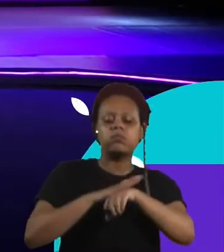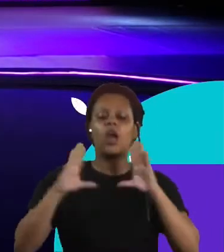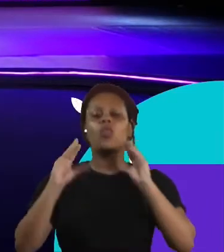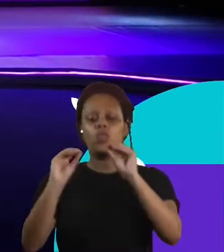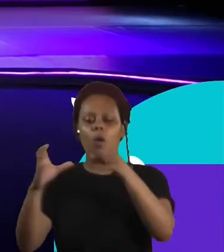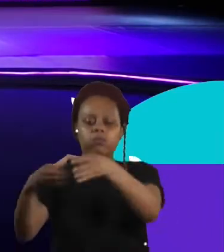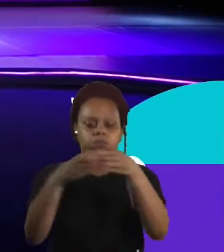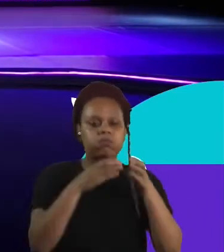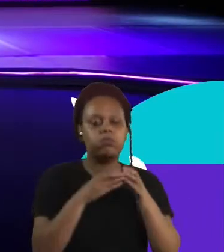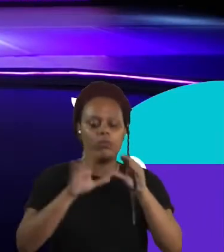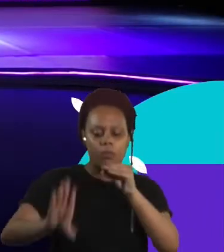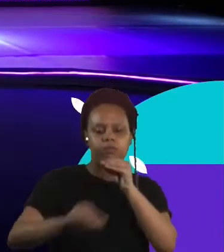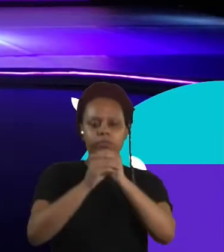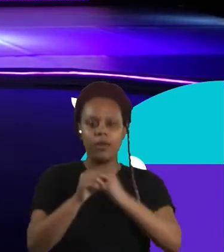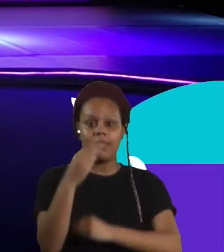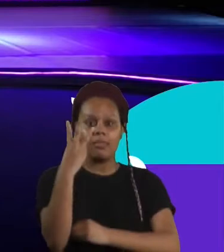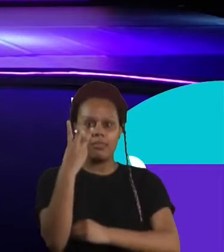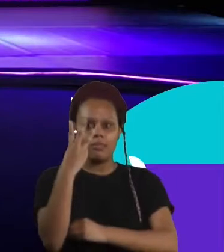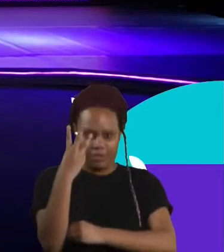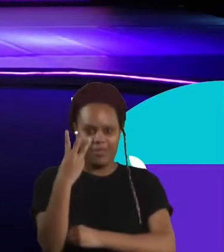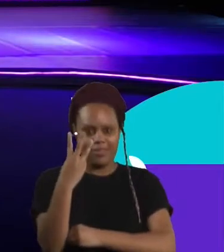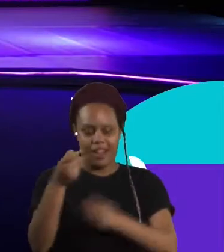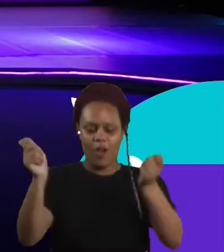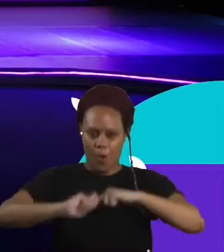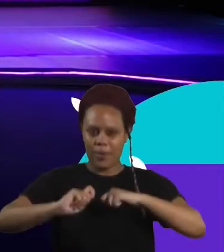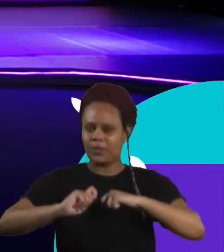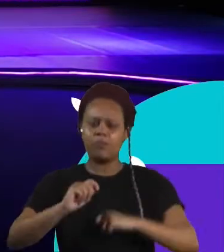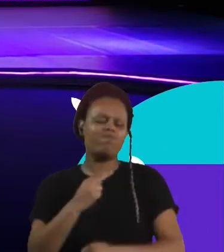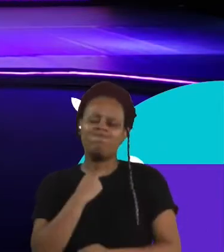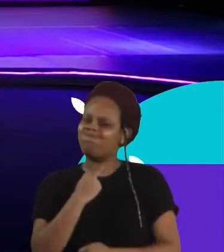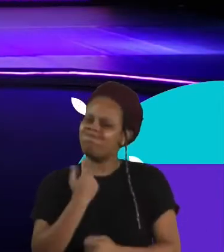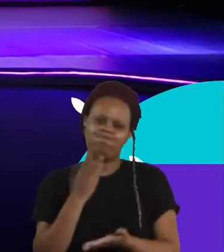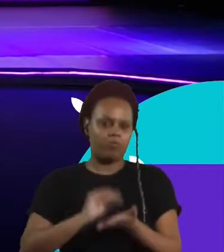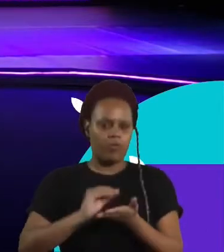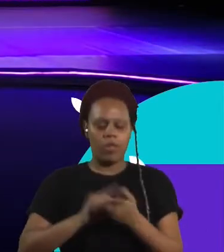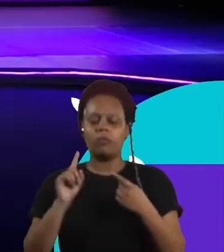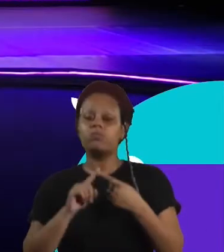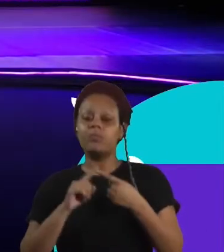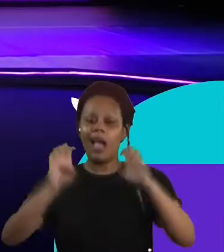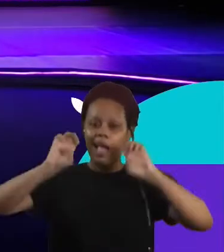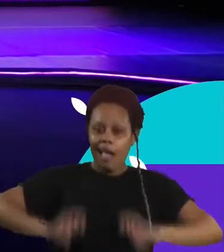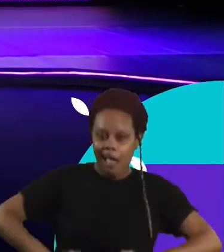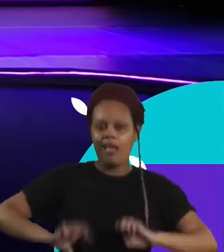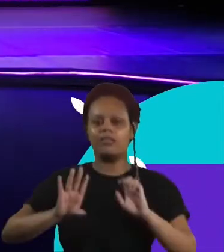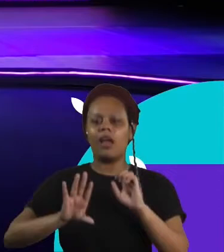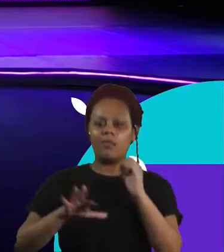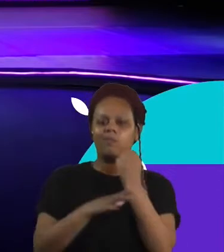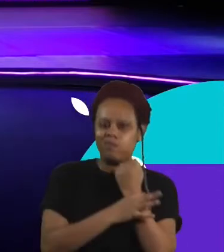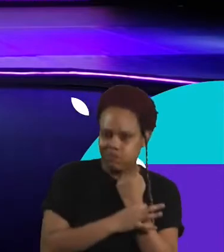incluímos 3 competências, que no nosso ponto de vista não podem faltar. Ética, privacidade e